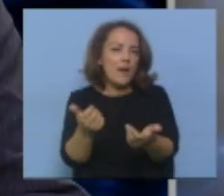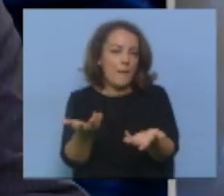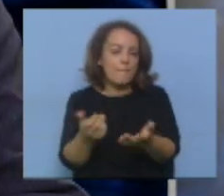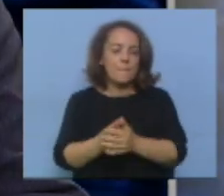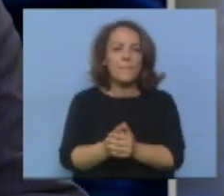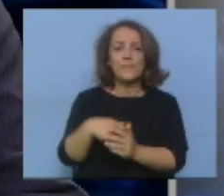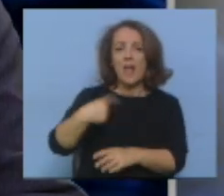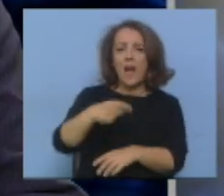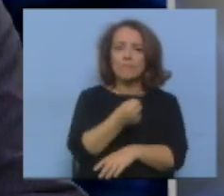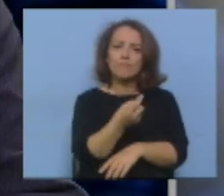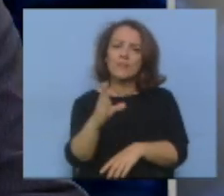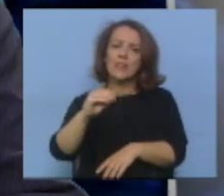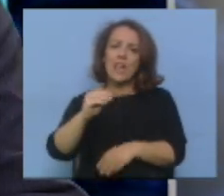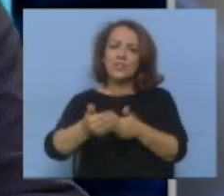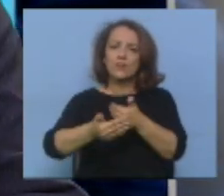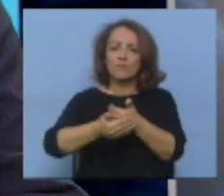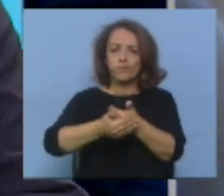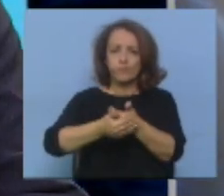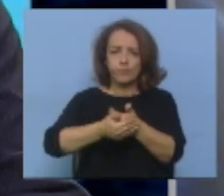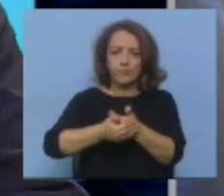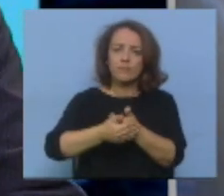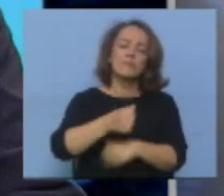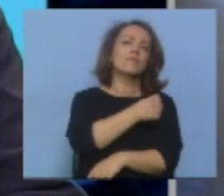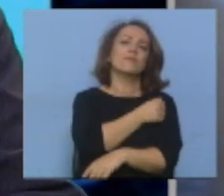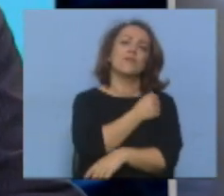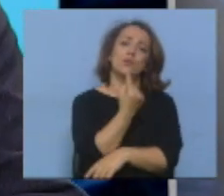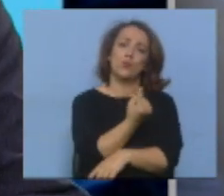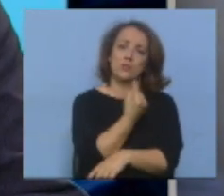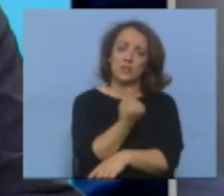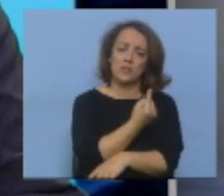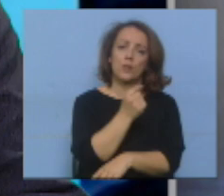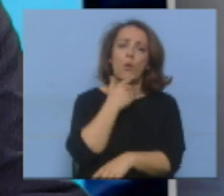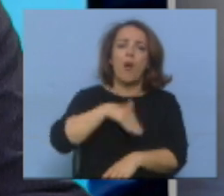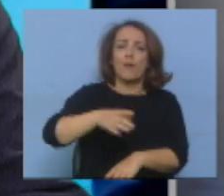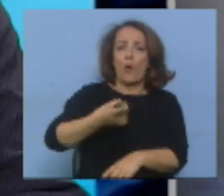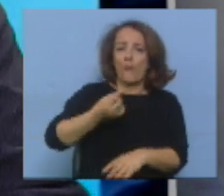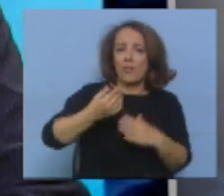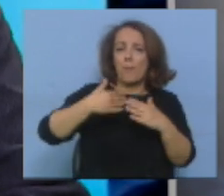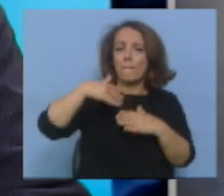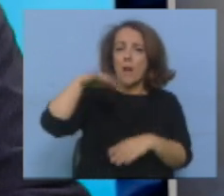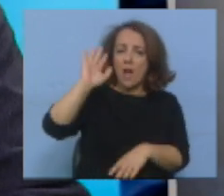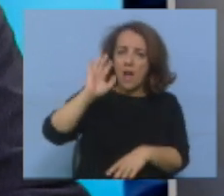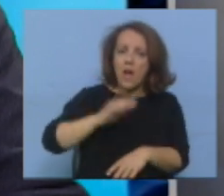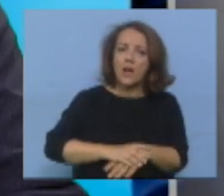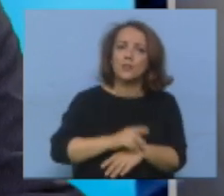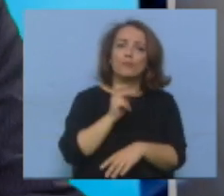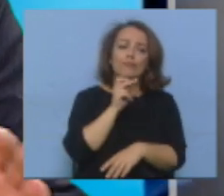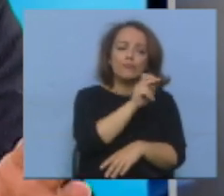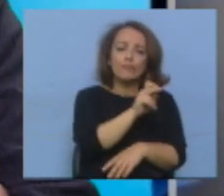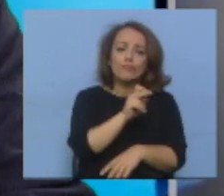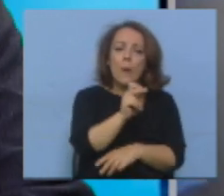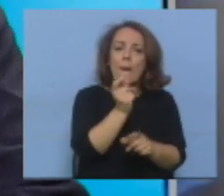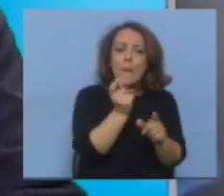10 velhotas, tenho sido eu, que vivem sozinhas, da gente para 90 e poucos anos, têm andado a comprar o pão, com todas